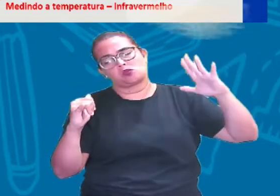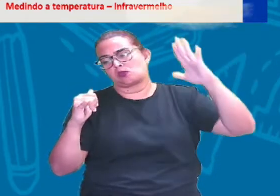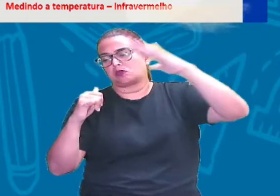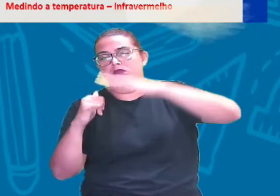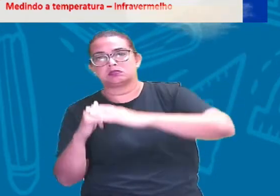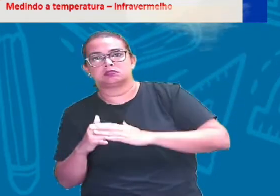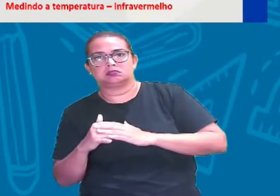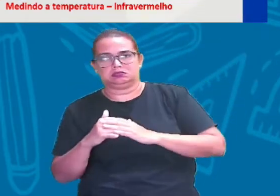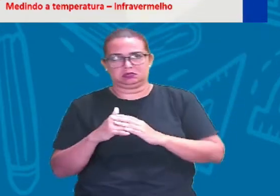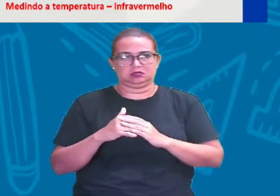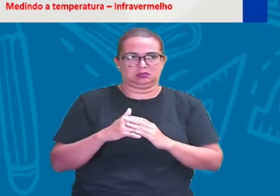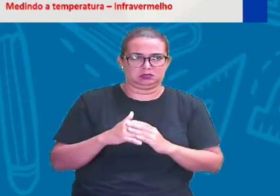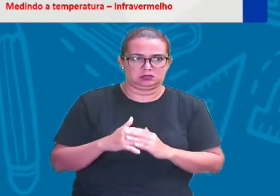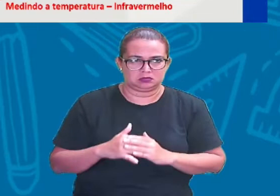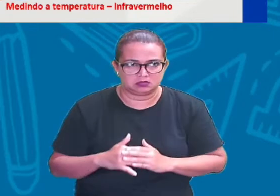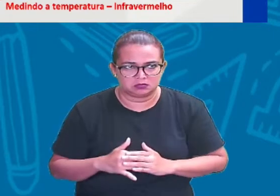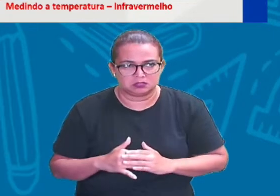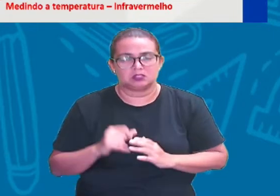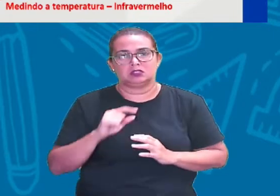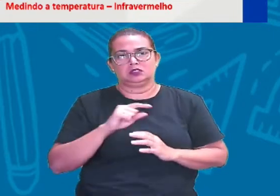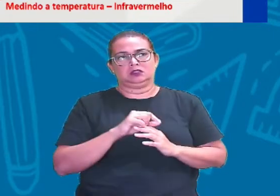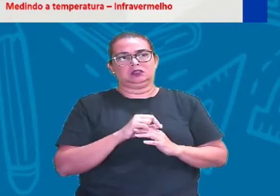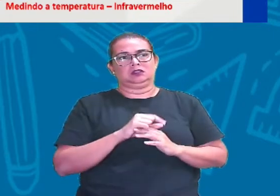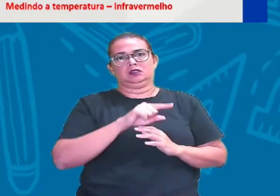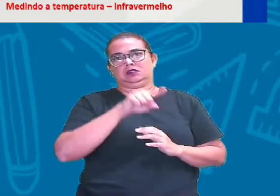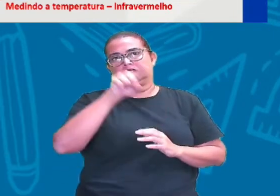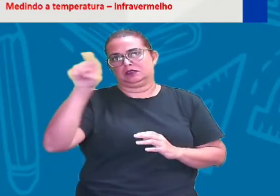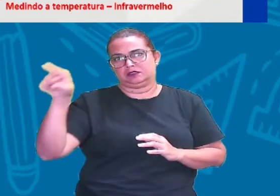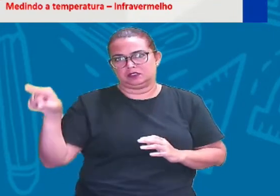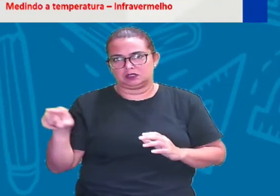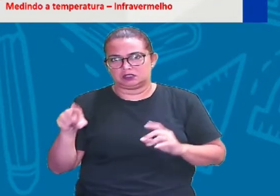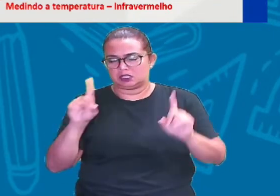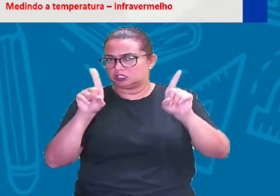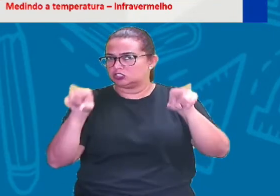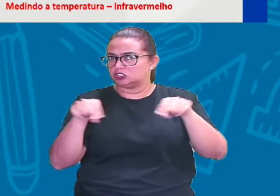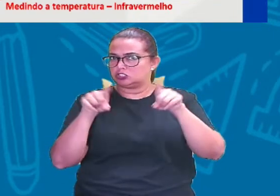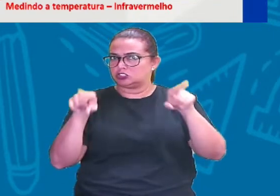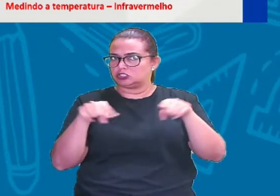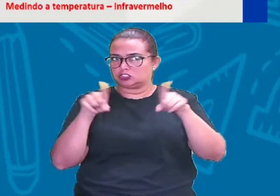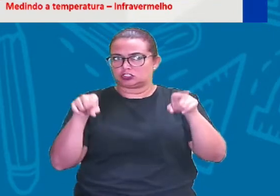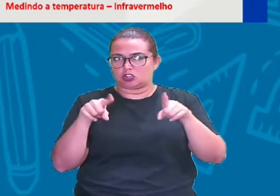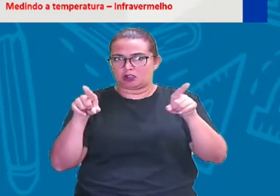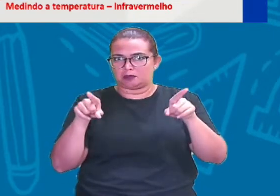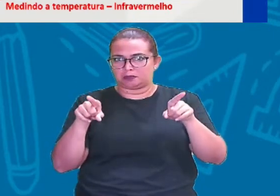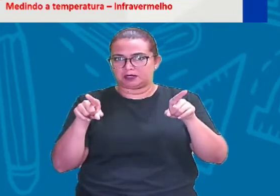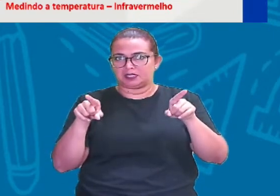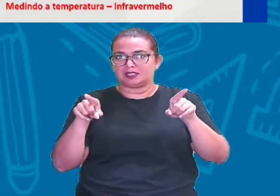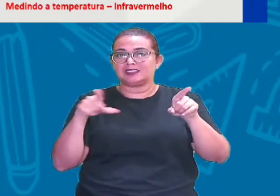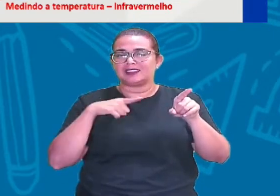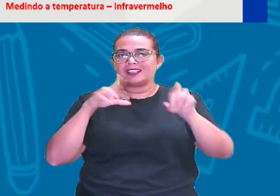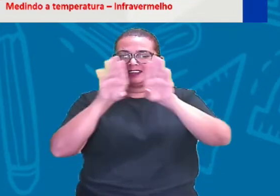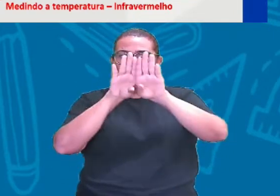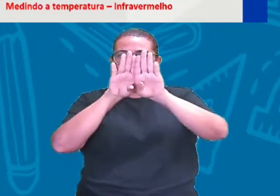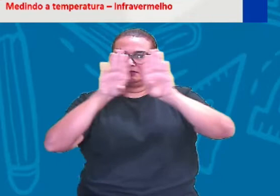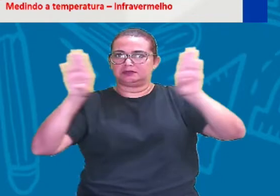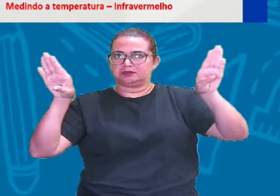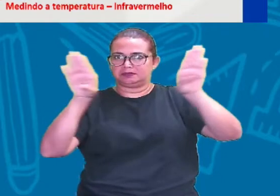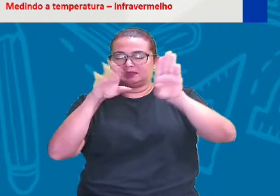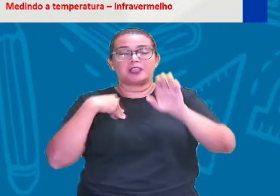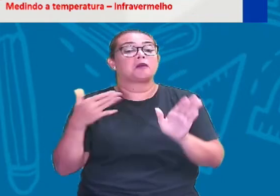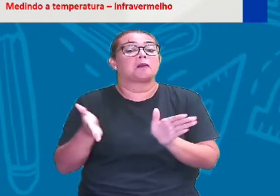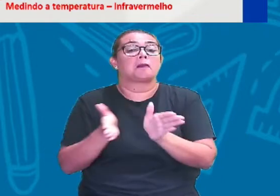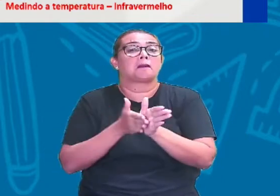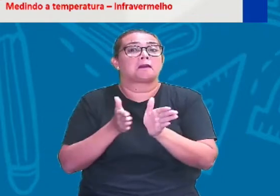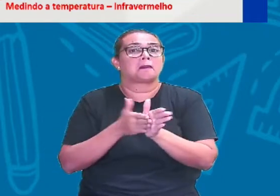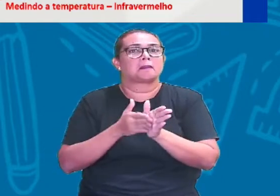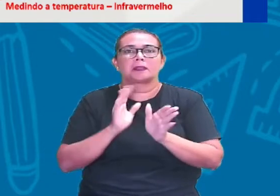onda eletromagnética, tá certo? Quando você chega no shopping, você não vai bater palma para aquela porta de vidro abrir, tá? Você